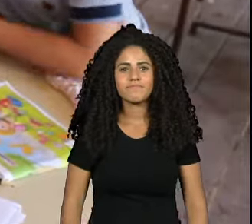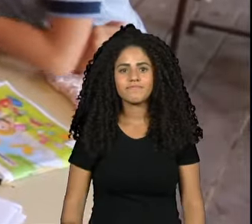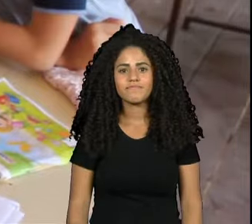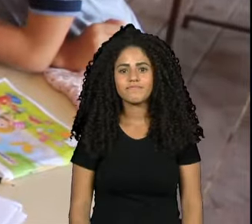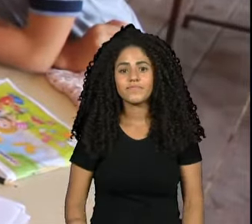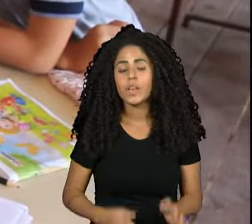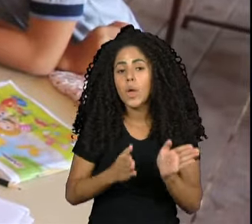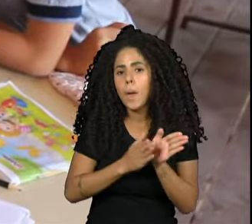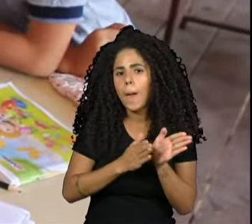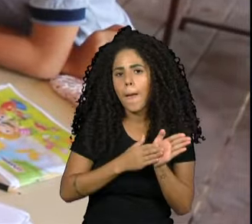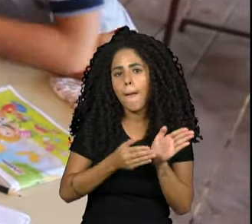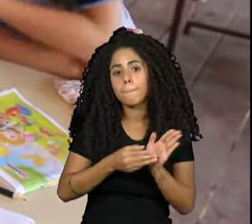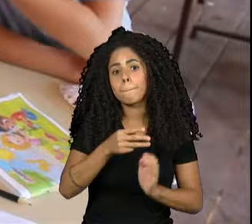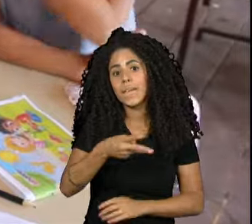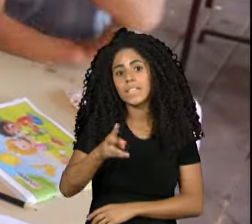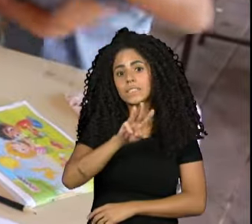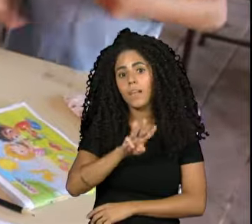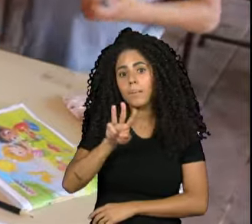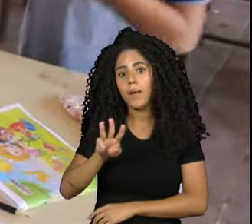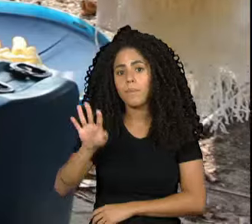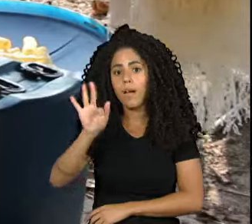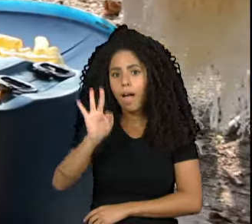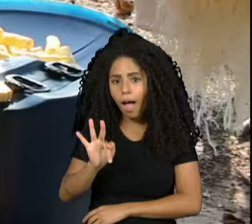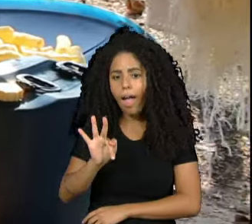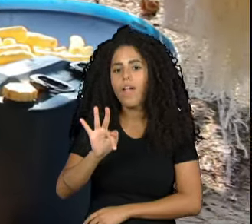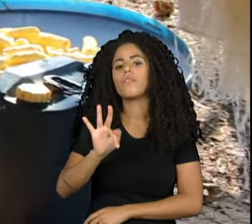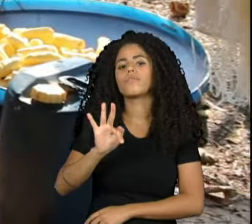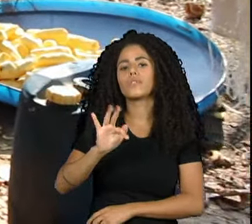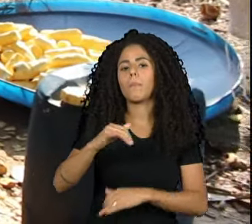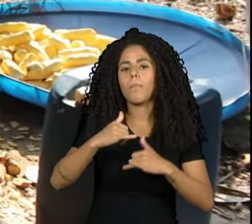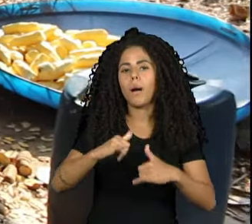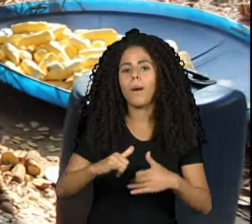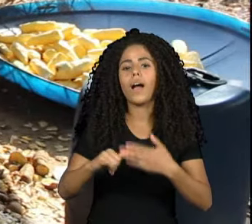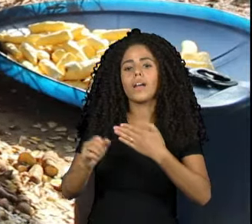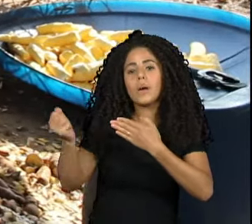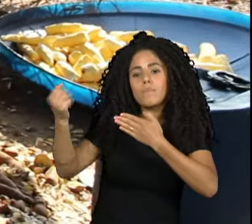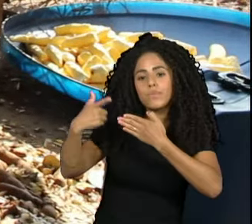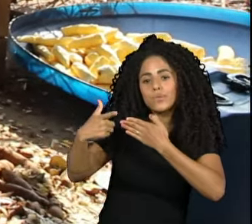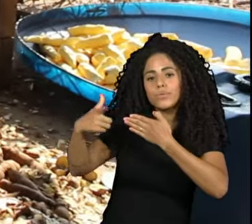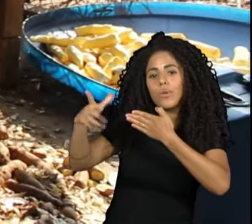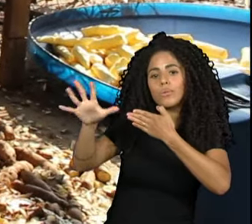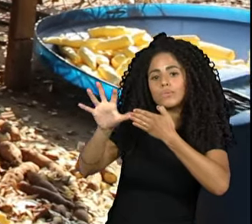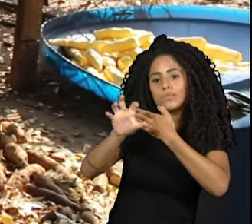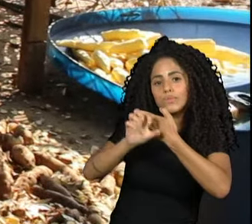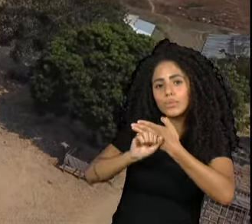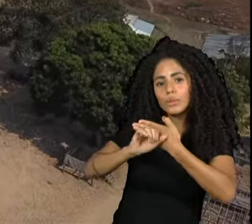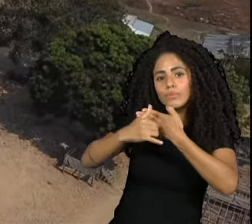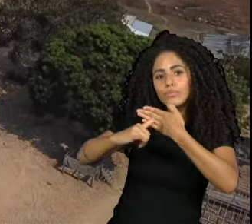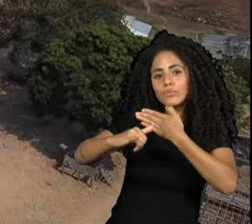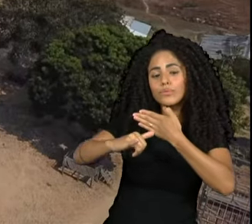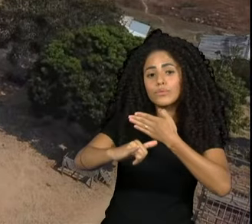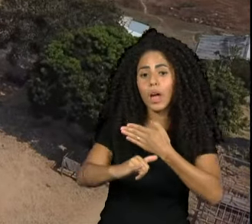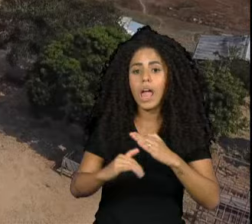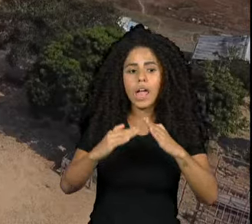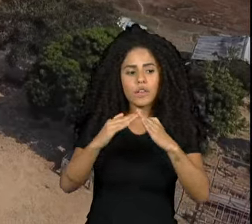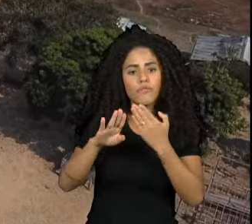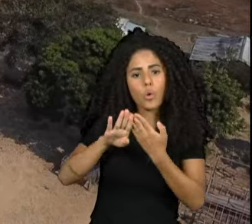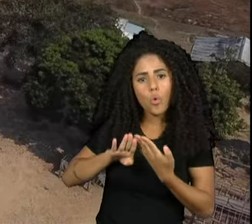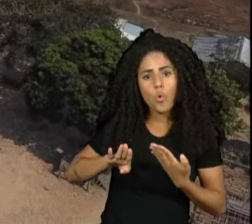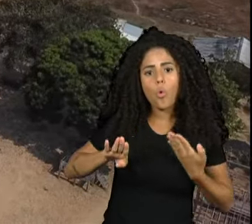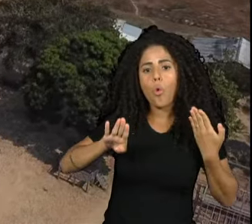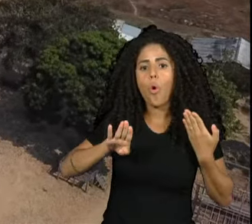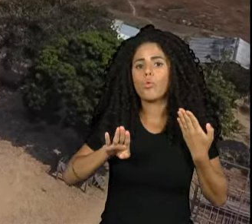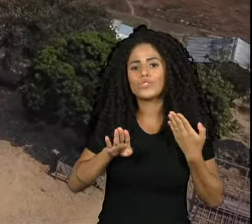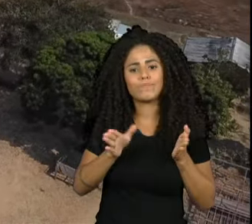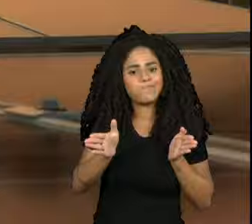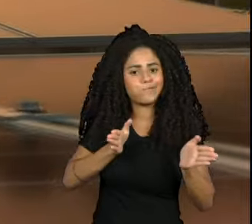projeto do WWF Brasil leva energia solar a reservas extrativistas que vivem isoladas e sem